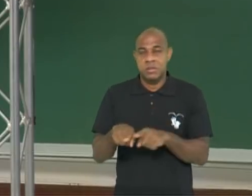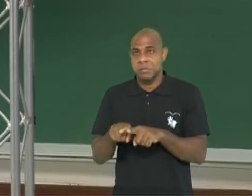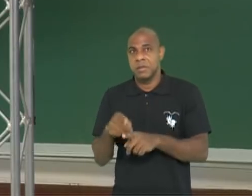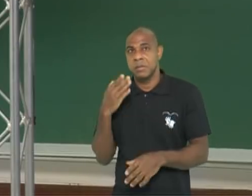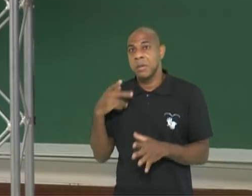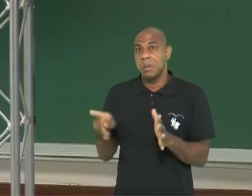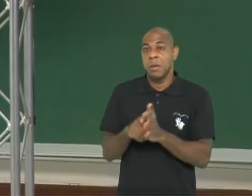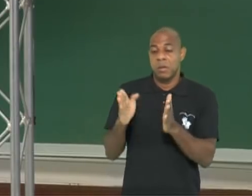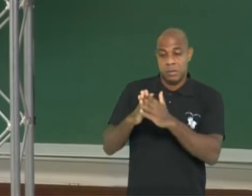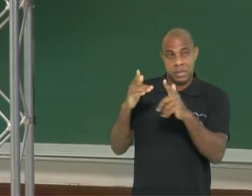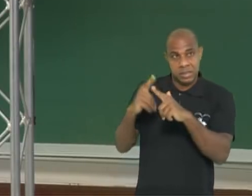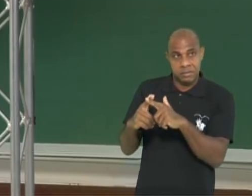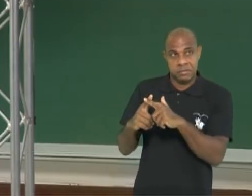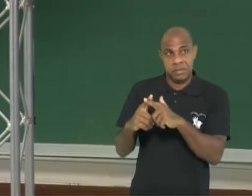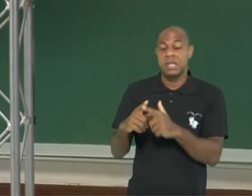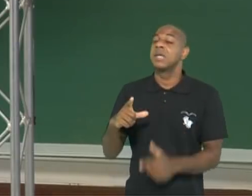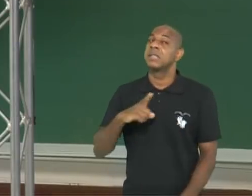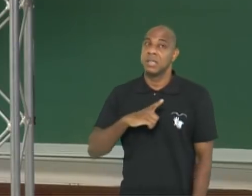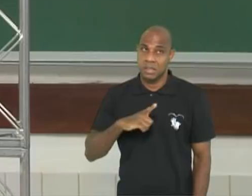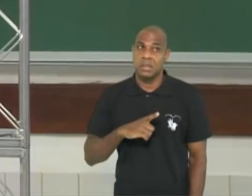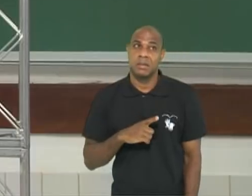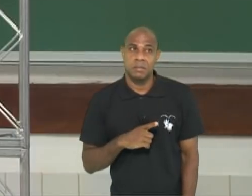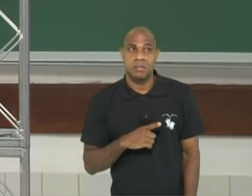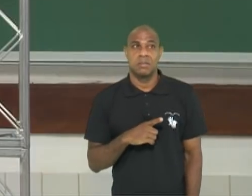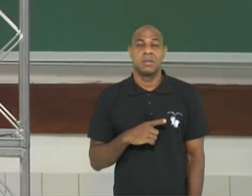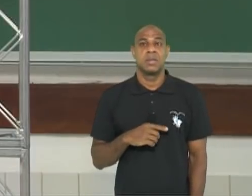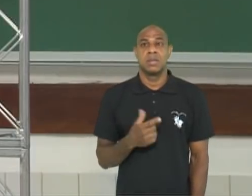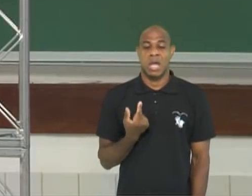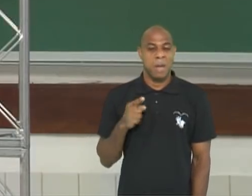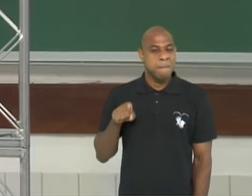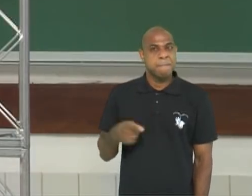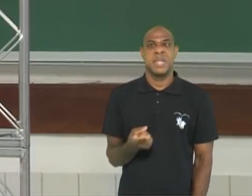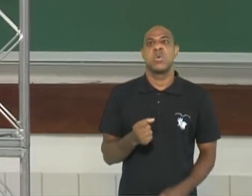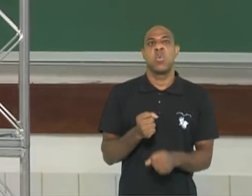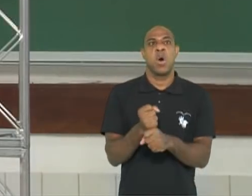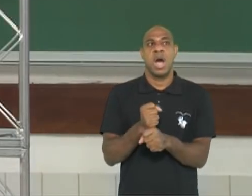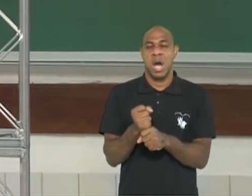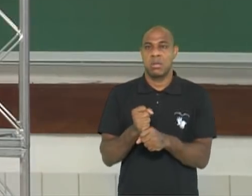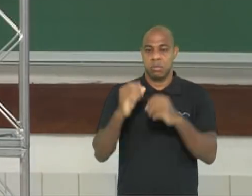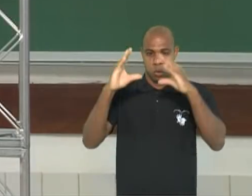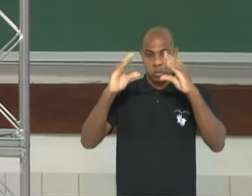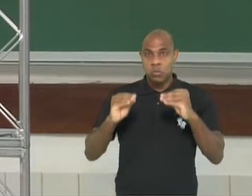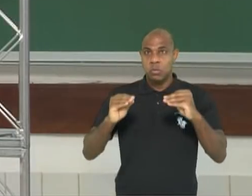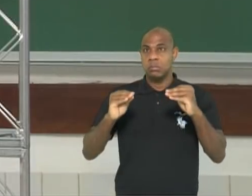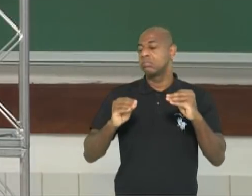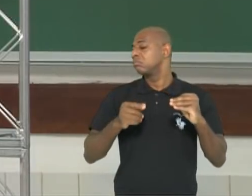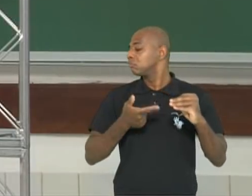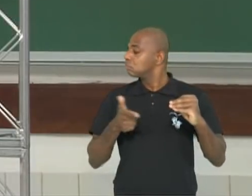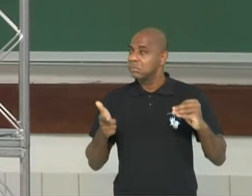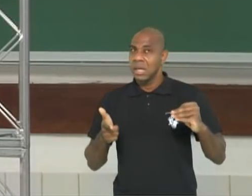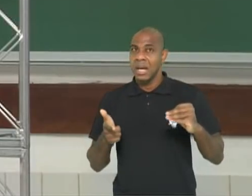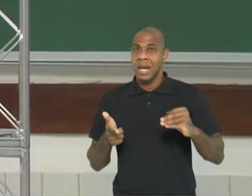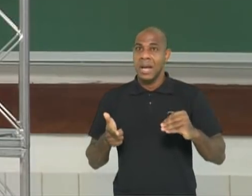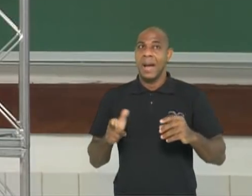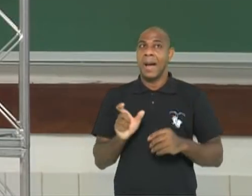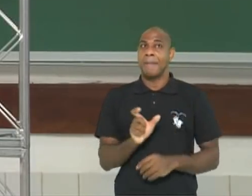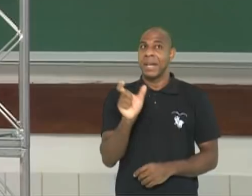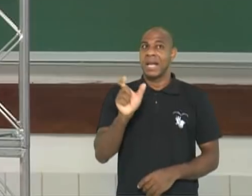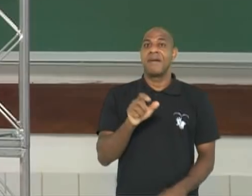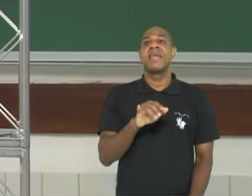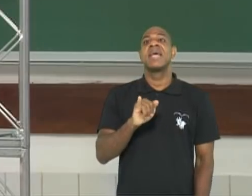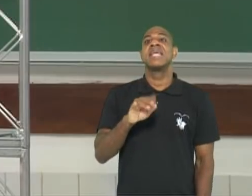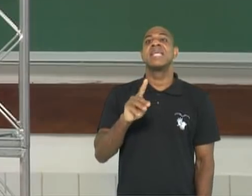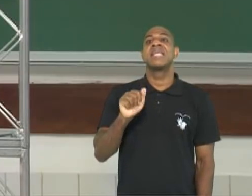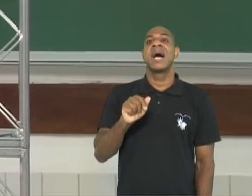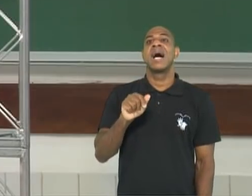igreja, mas que houve. Não dá para falar que foram 1000 anos colocados no escuro. A palavra Idade Média, inclusive, o